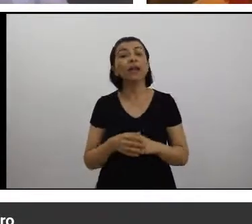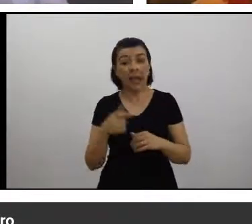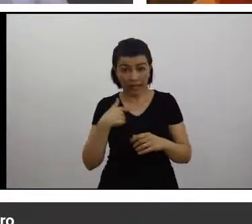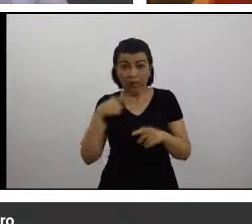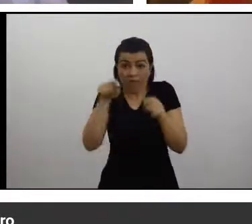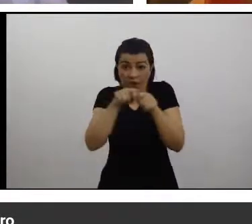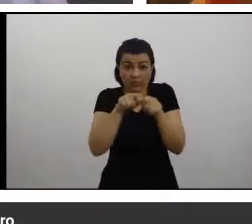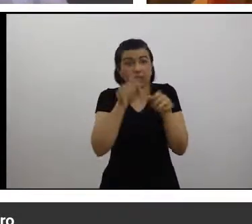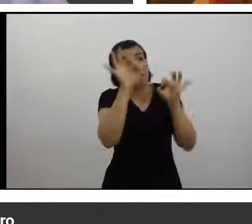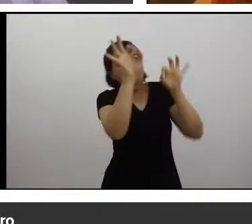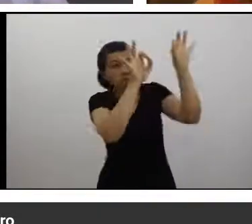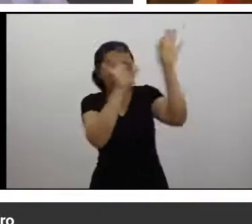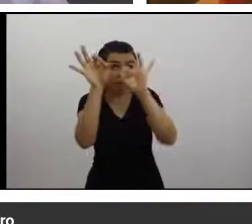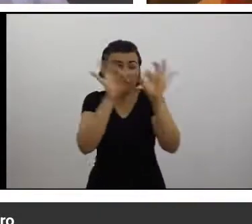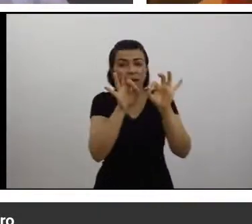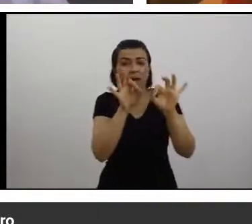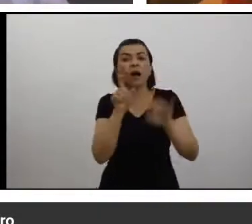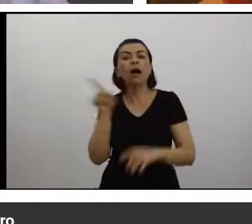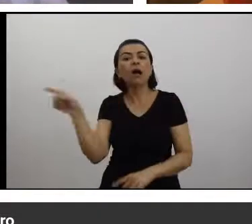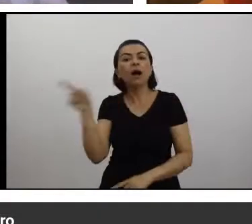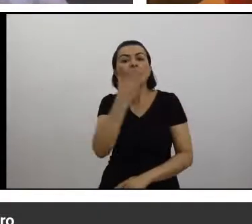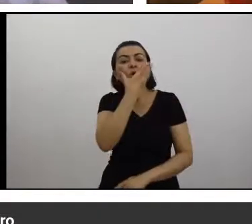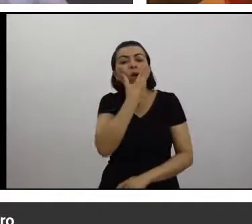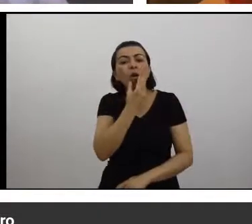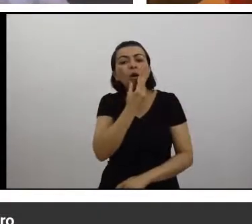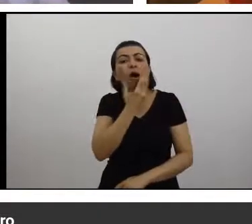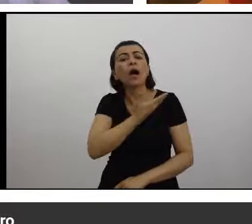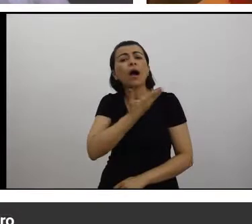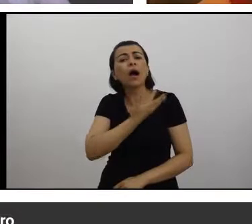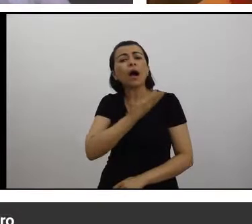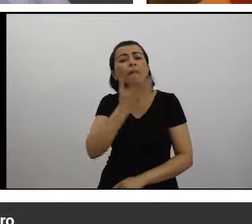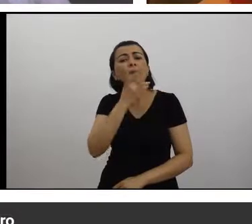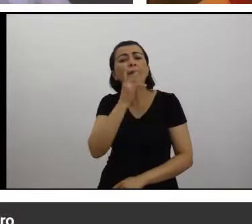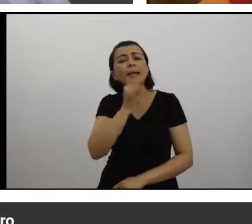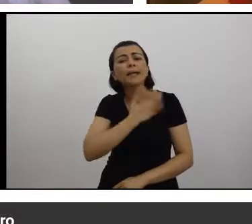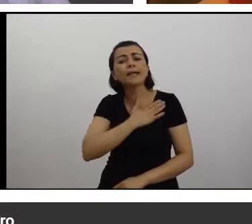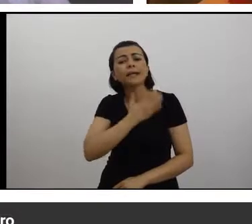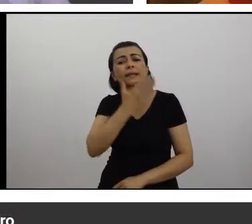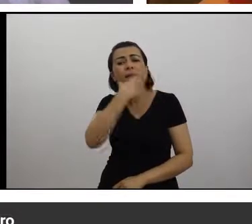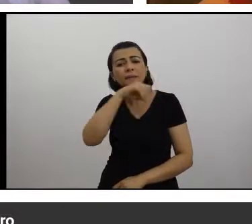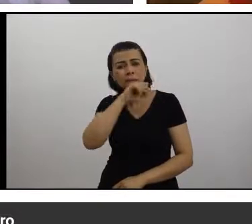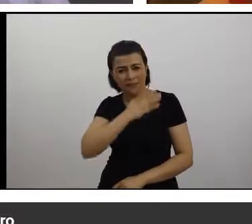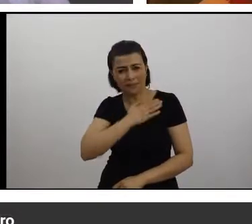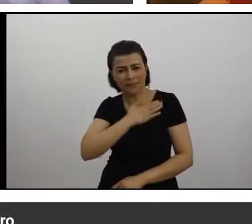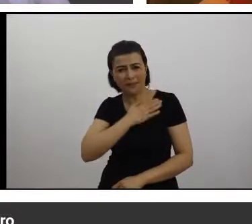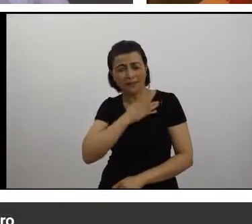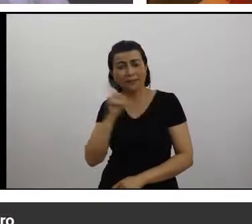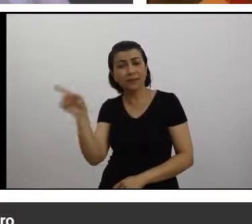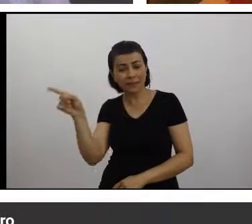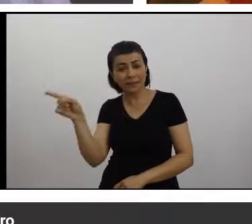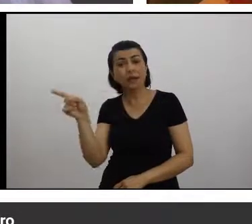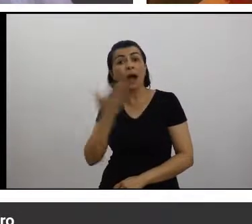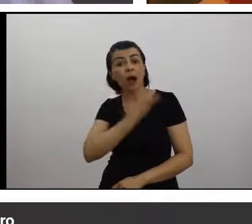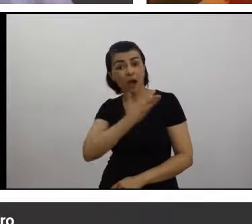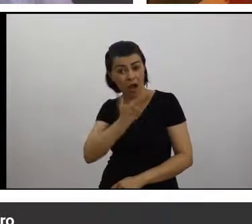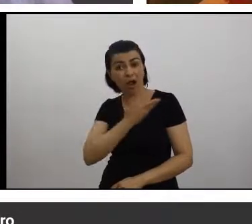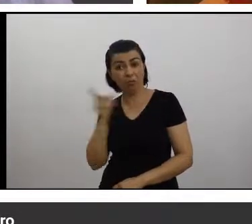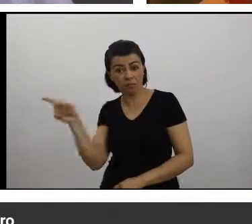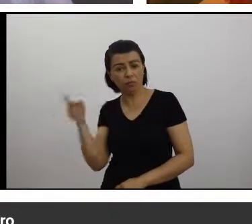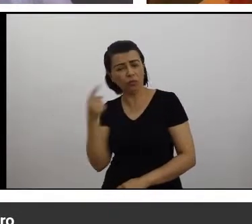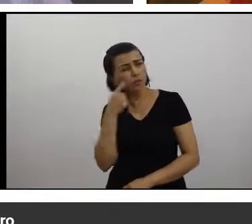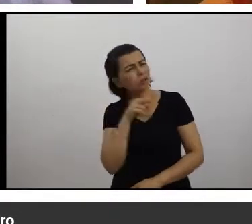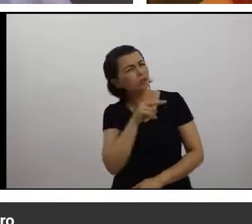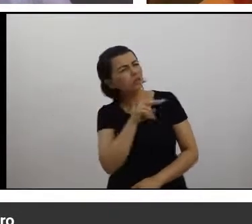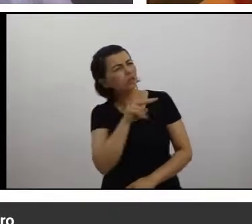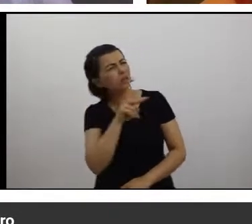assim, e olhou, achou aquela coisa mais esquisita, e falou, acho que a Sandra virou camelô. O que ela